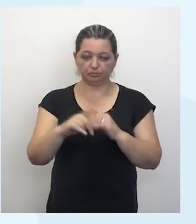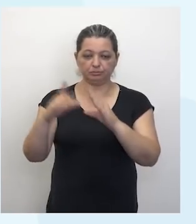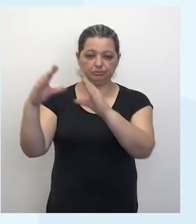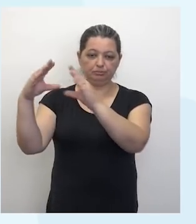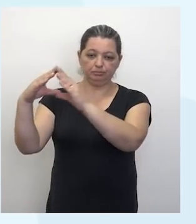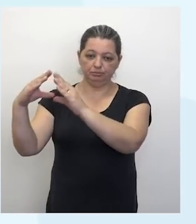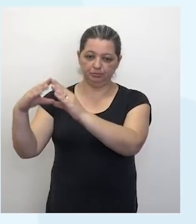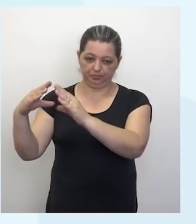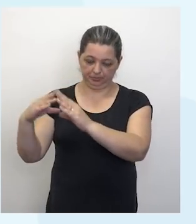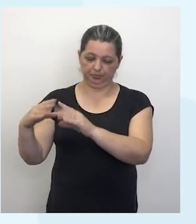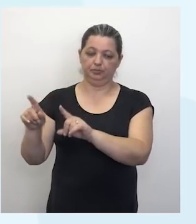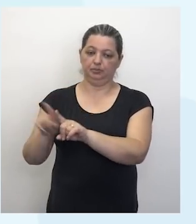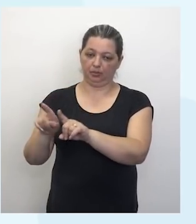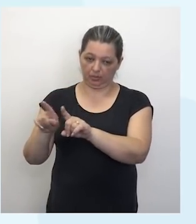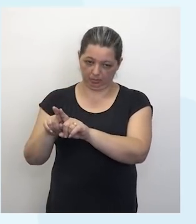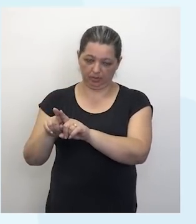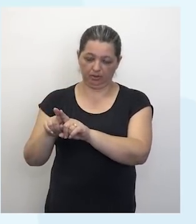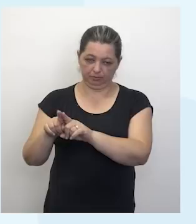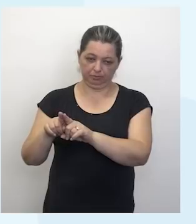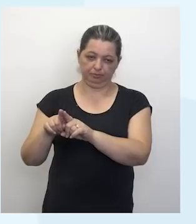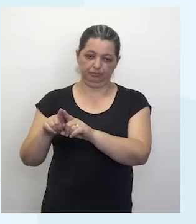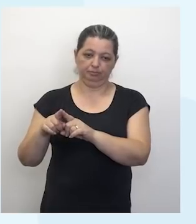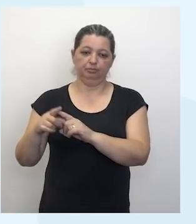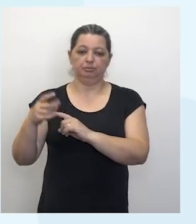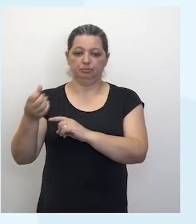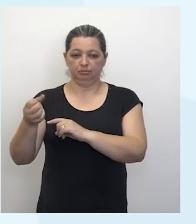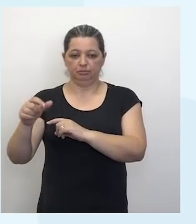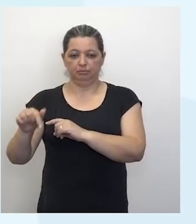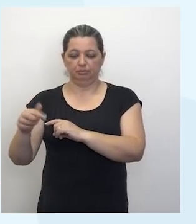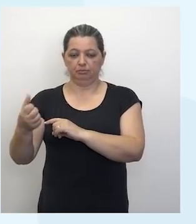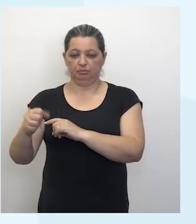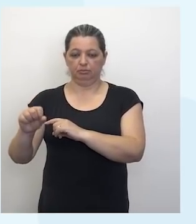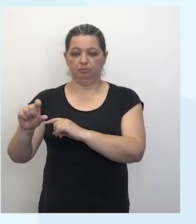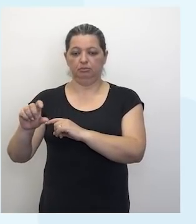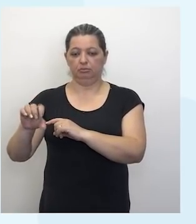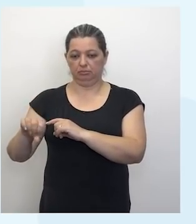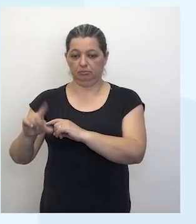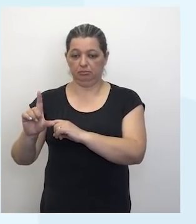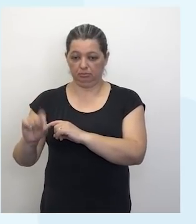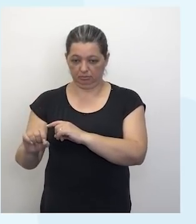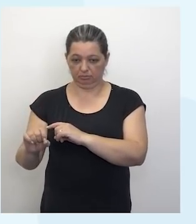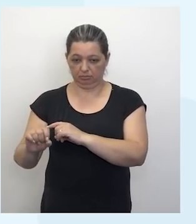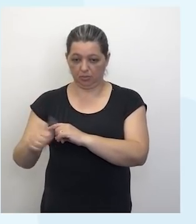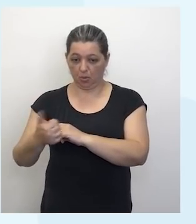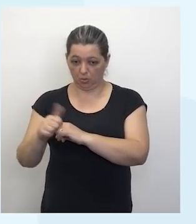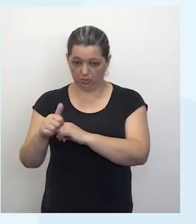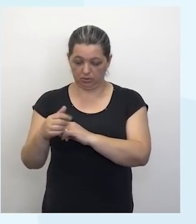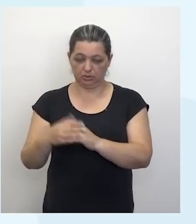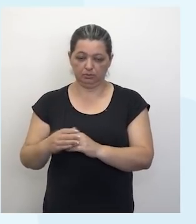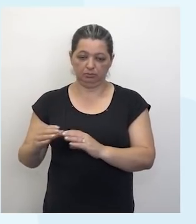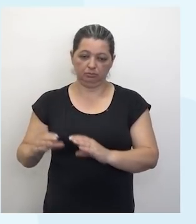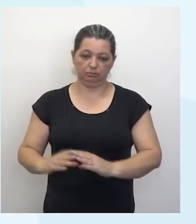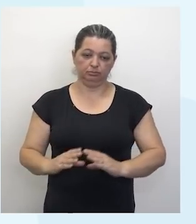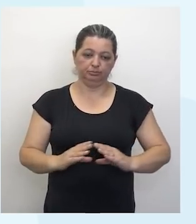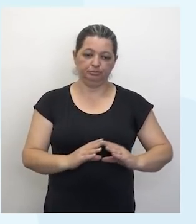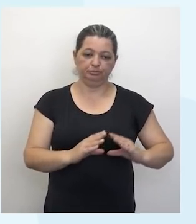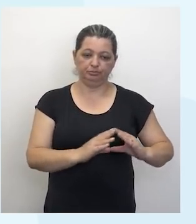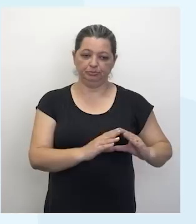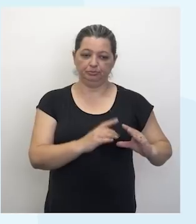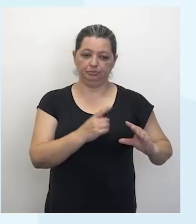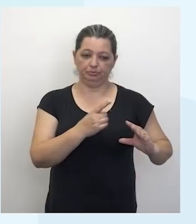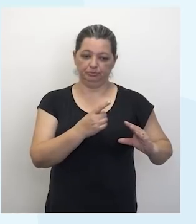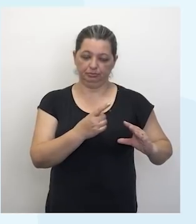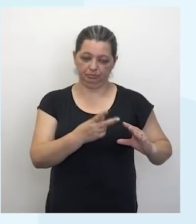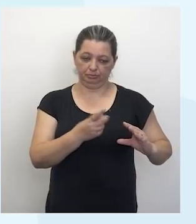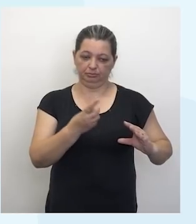em cada lado aí, tá certo? Ó, 5, 6, 7, 8, 9, 10, 11, 12, 13,